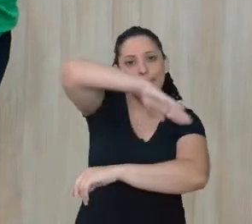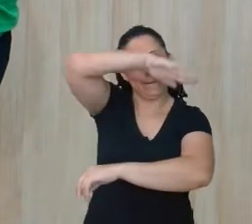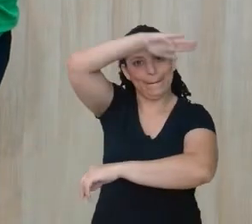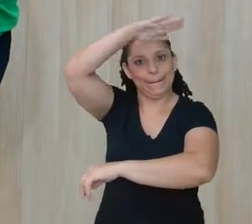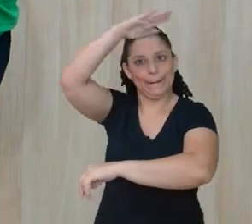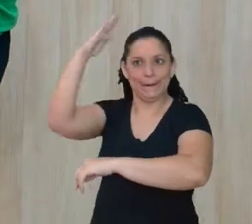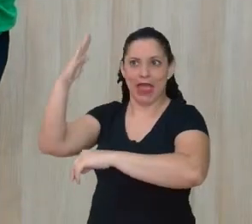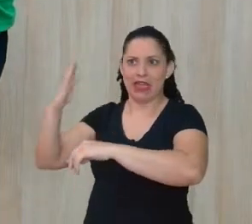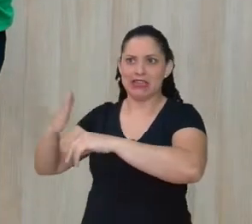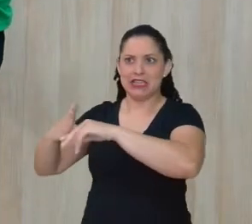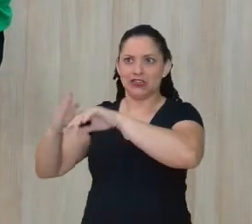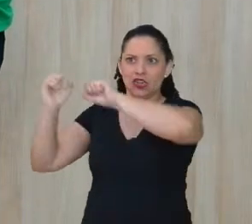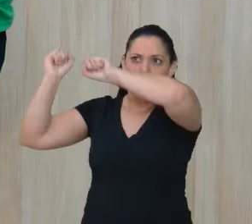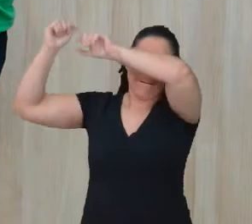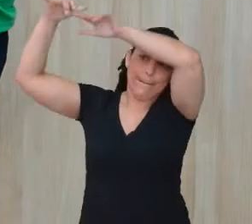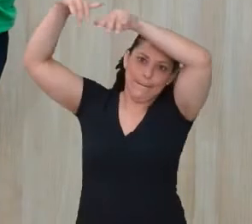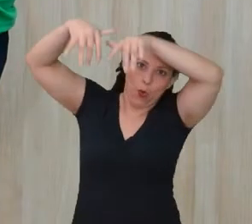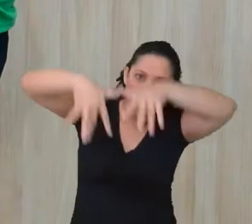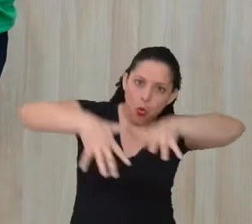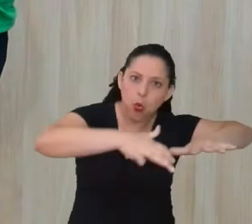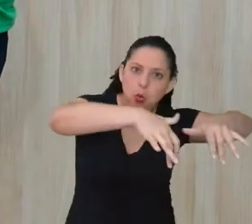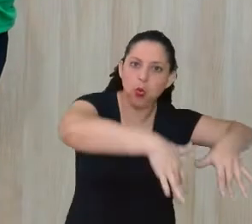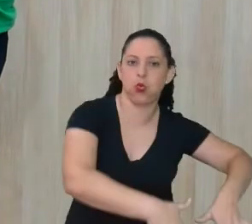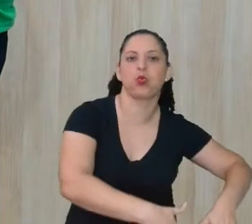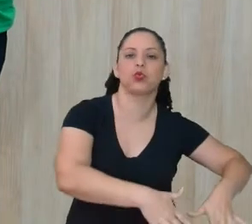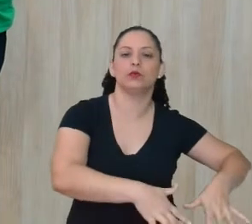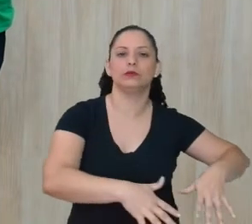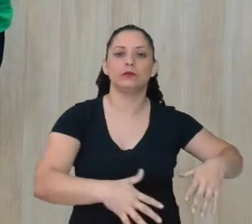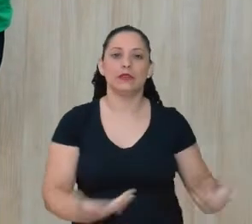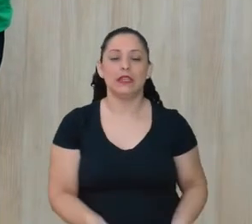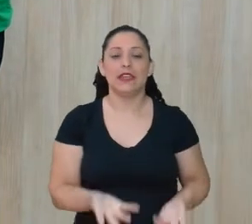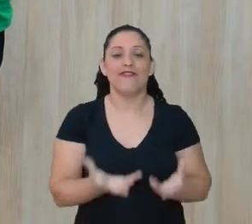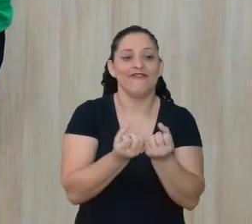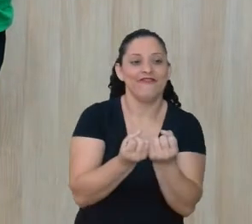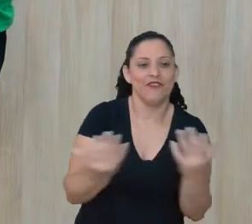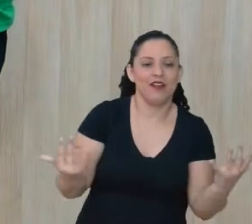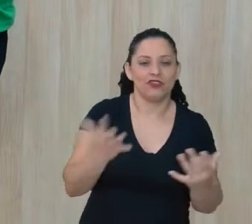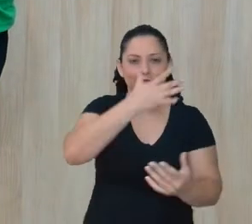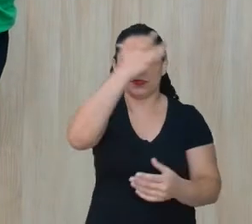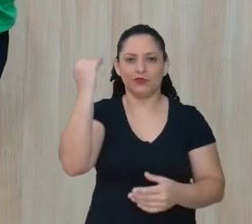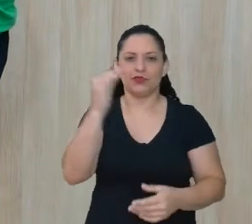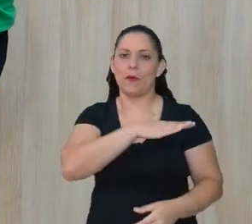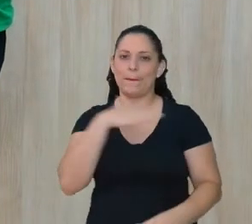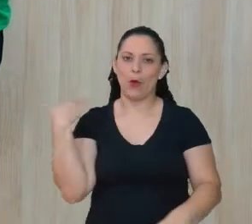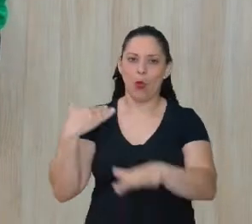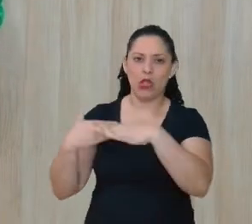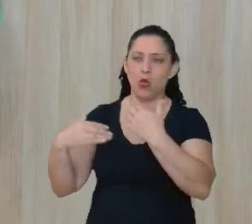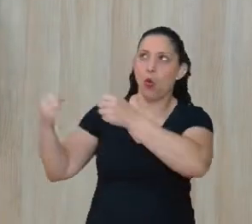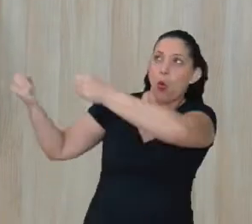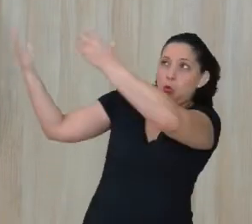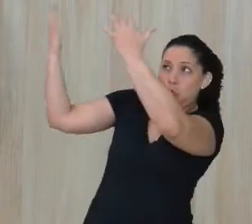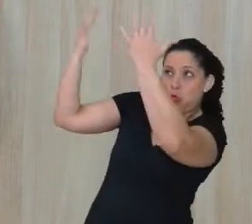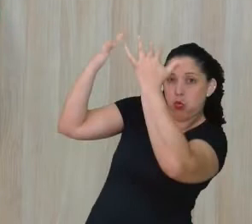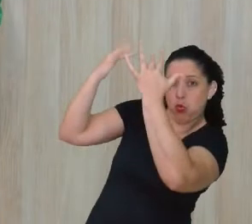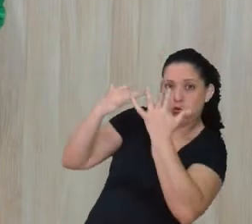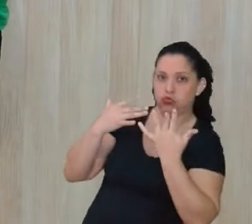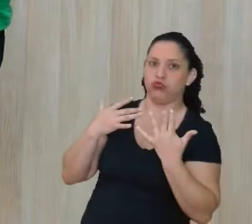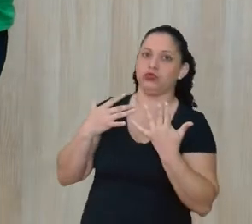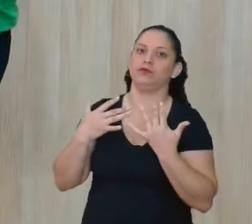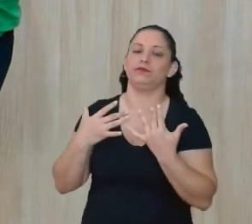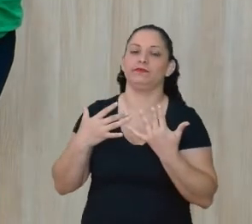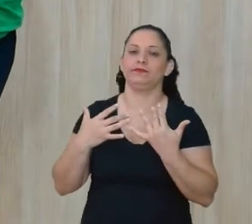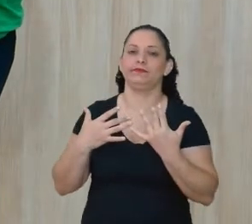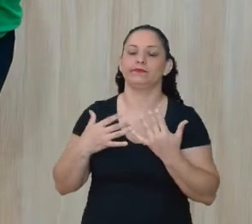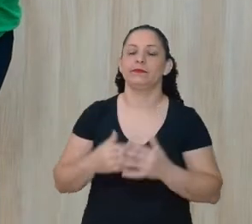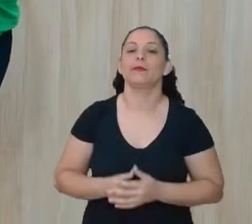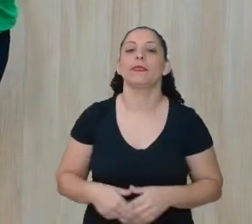né, que acabaram culminando no final da vida de muitas pessoas, né? Então, assim, houve um fenômeno natural, que